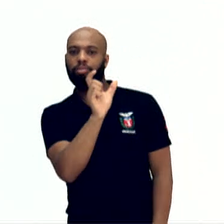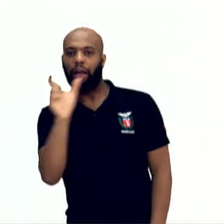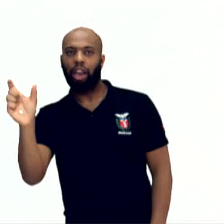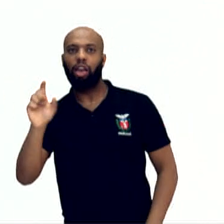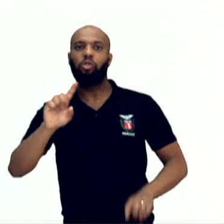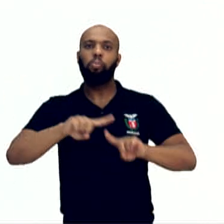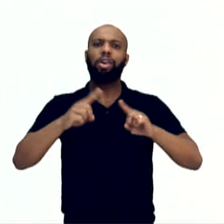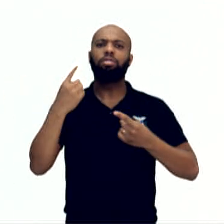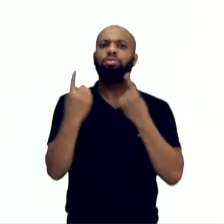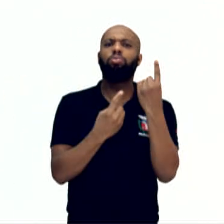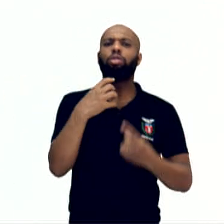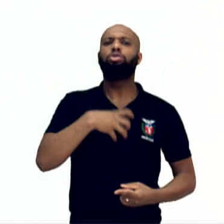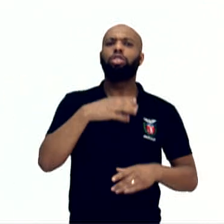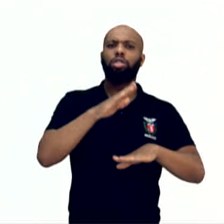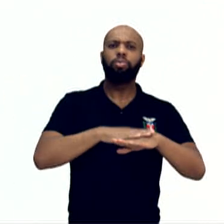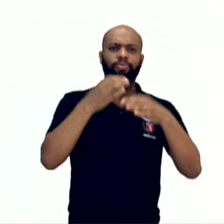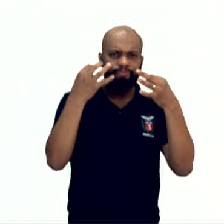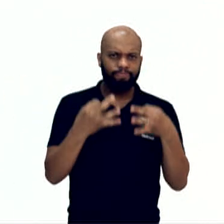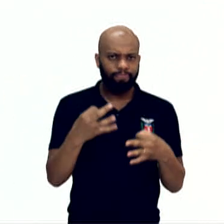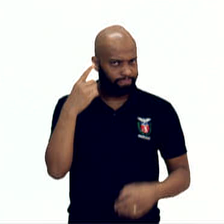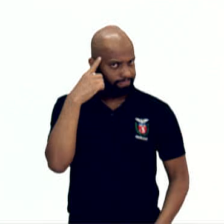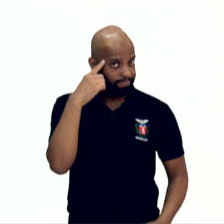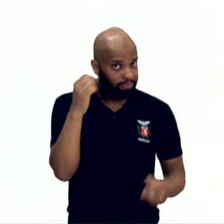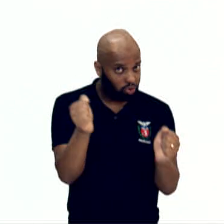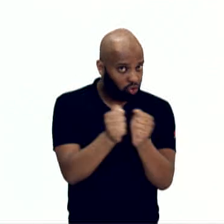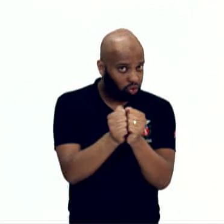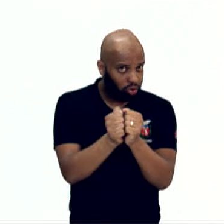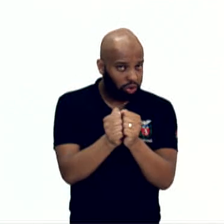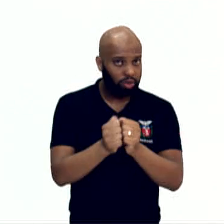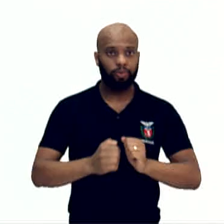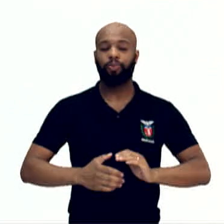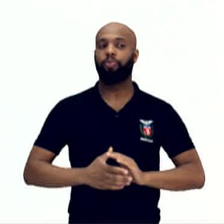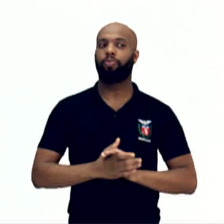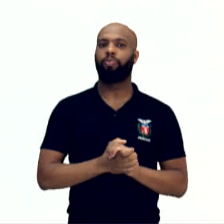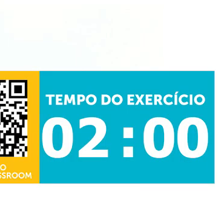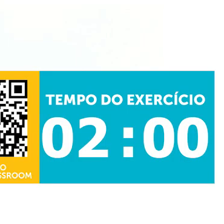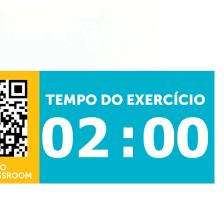mais adequada? Vamos pensar juntos?